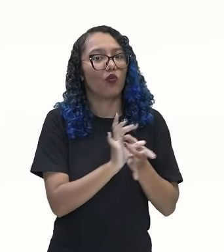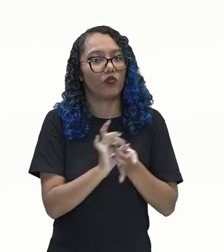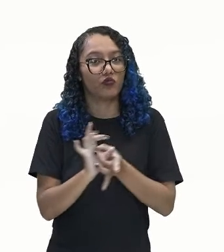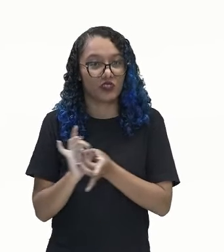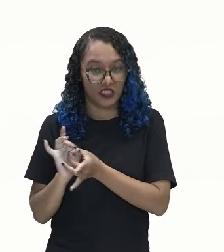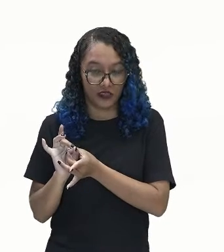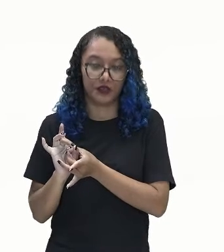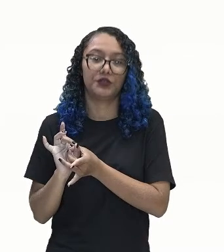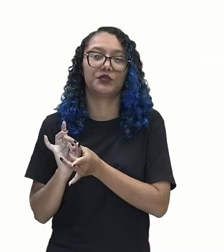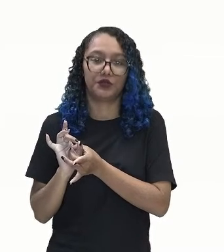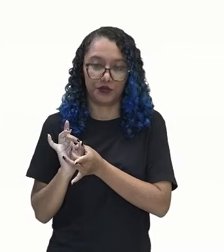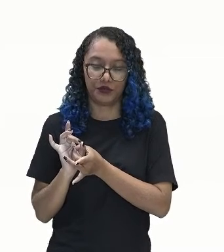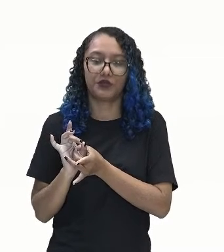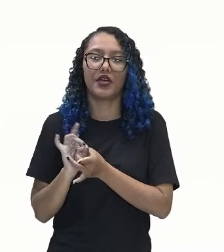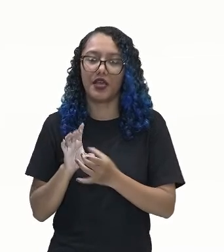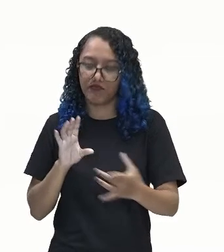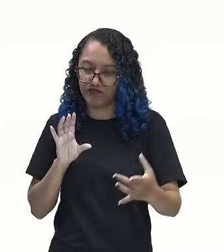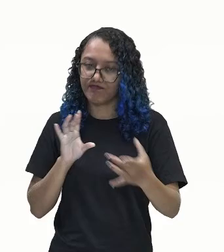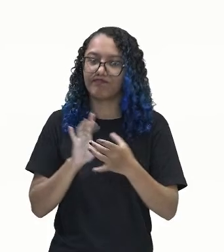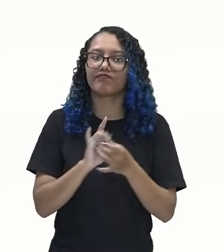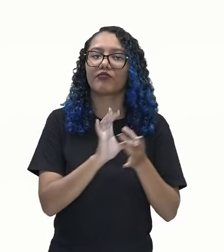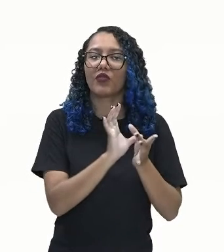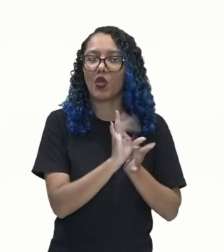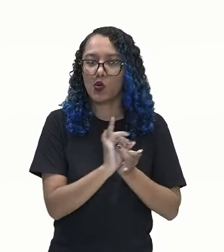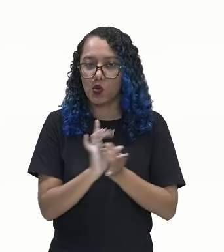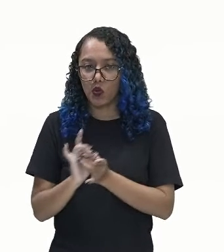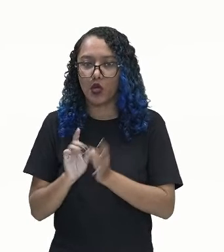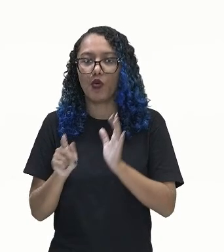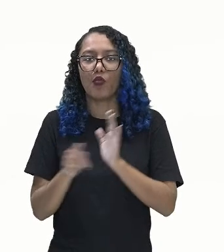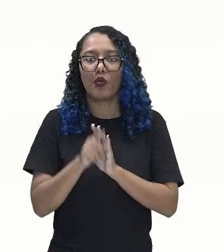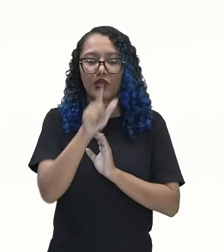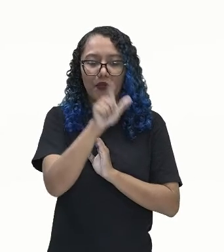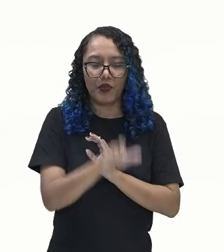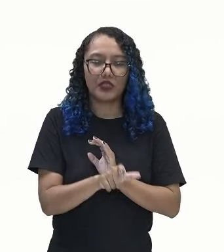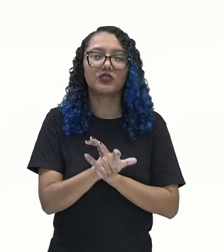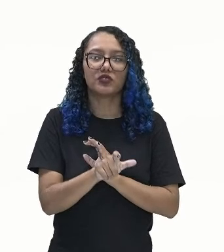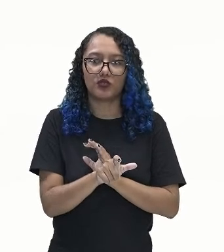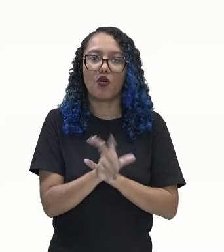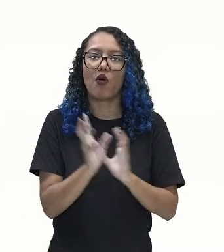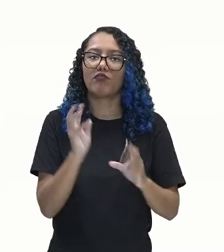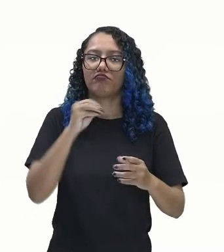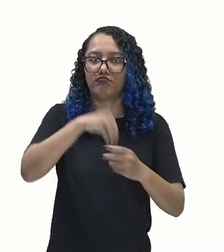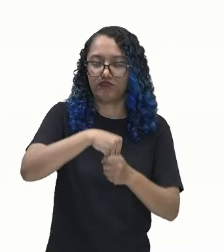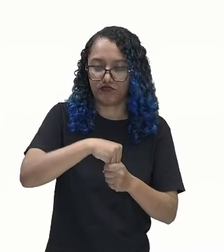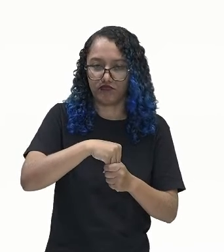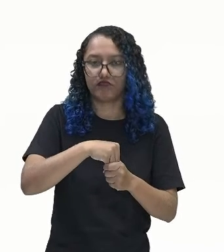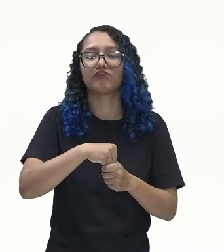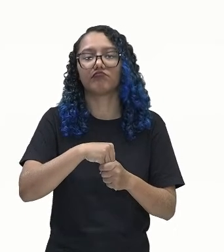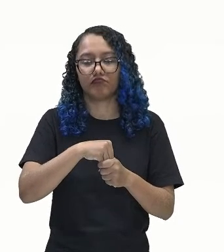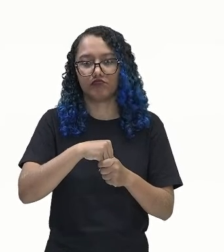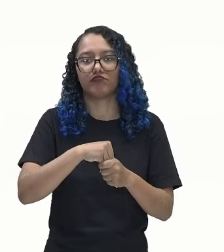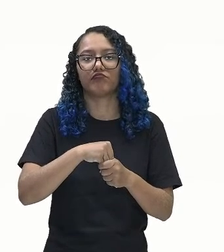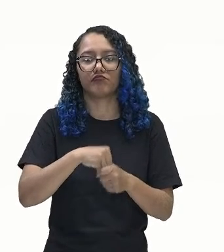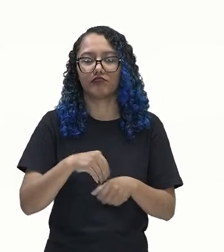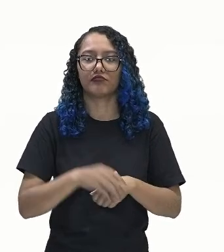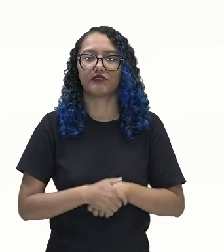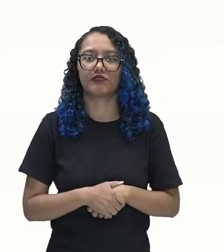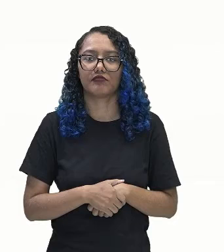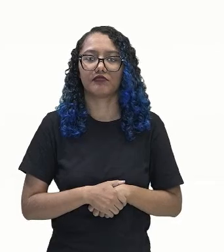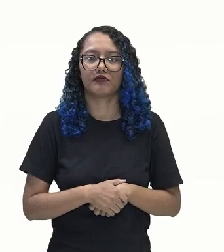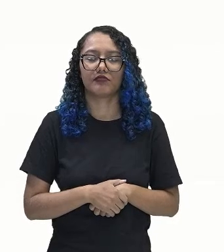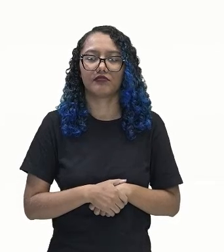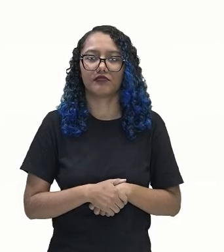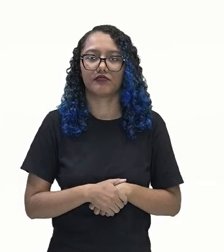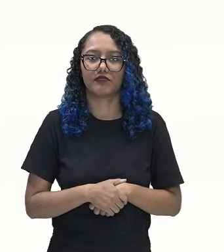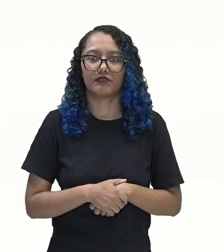é ligado ao contexto em que o falante se encontra, tá bom? Vejam aí, o falante se encontra. Como eu falei